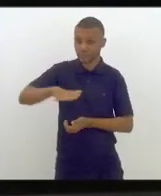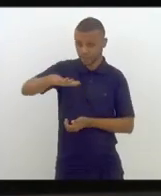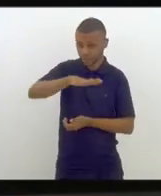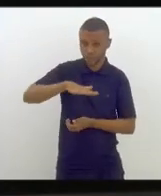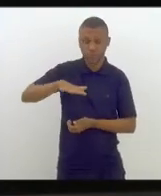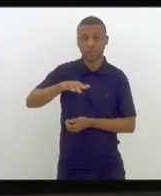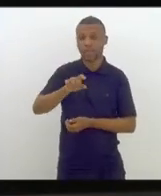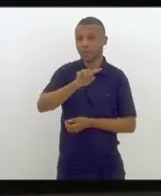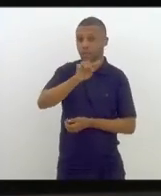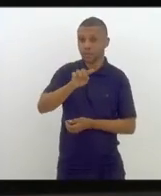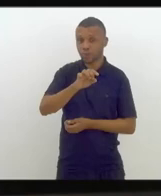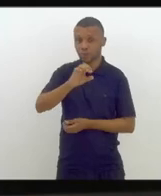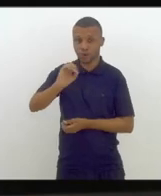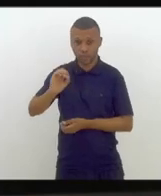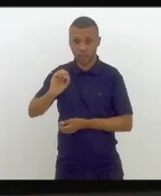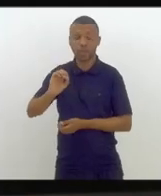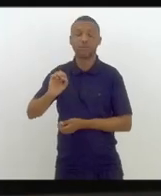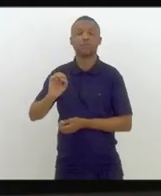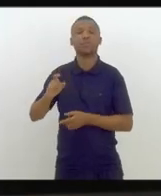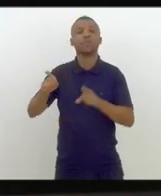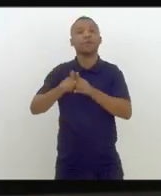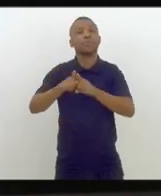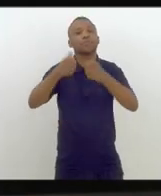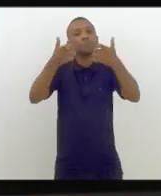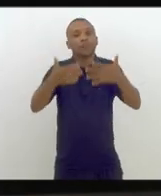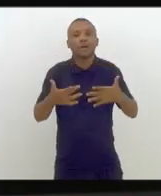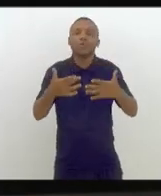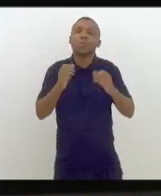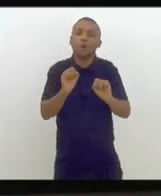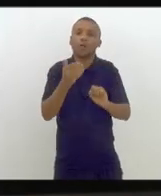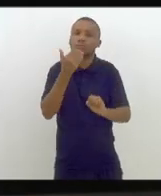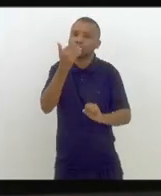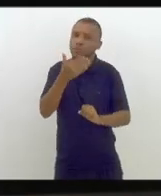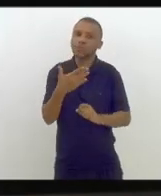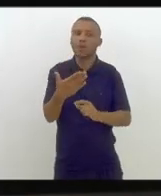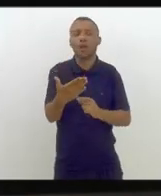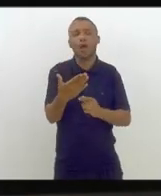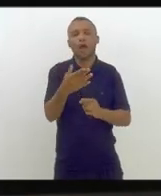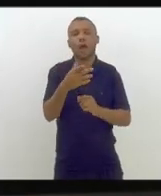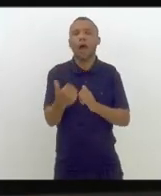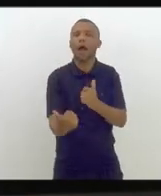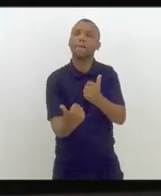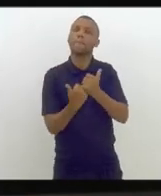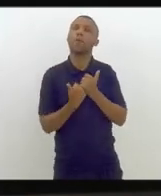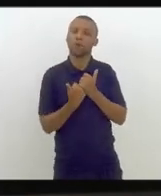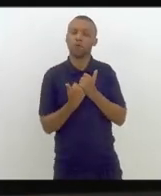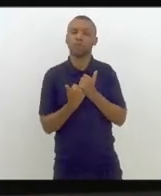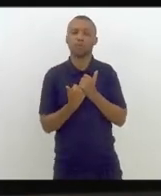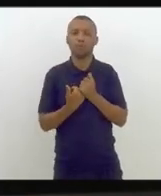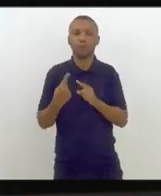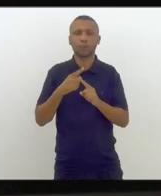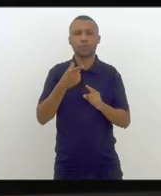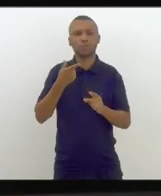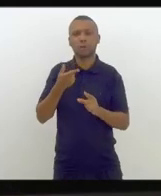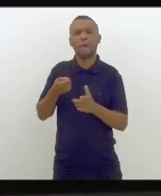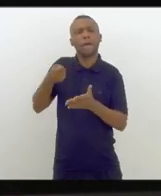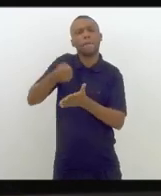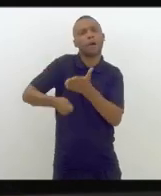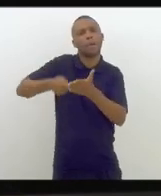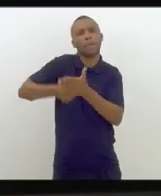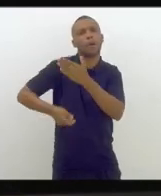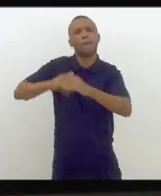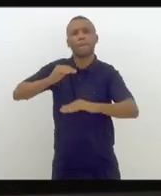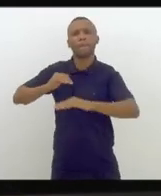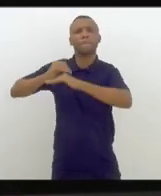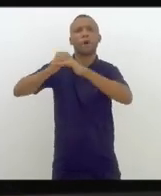da Zona Oeste, e dizer para todos vocês, contem sempre com a deputada Lucinha, que eu estarei aqui batendo de frente com quem quer que seja, sempre defendendo